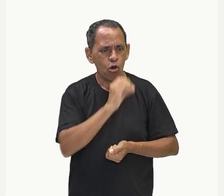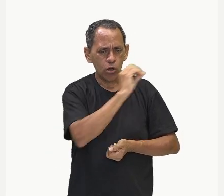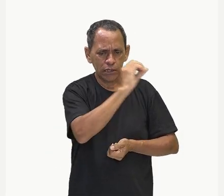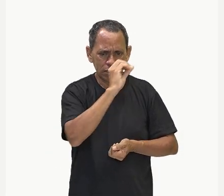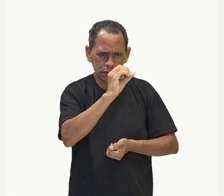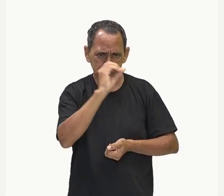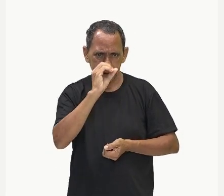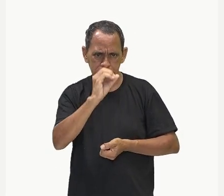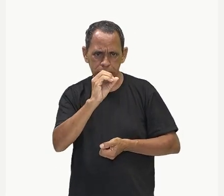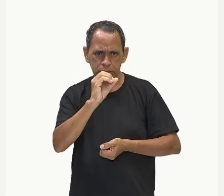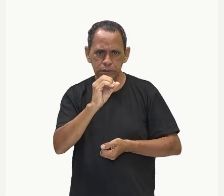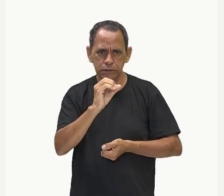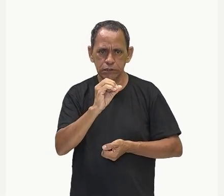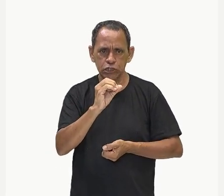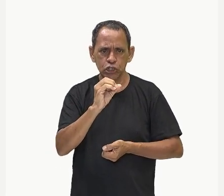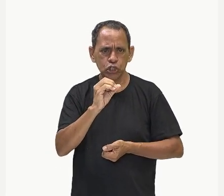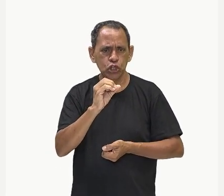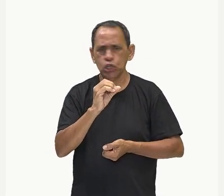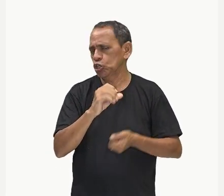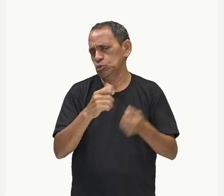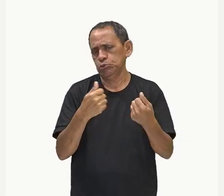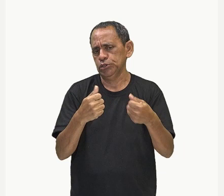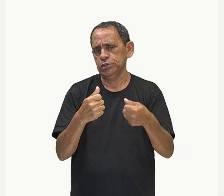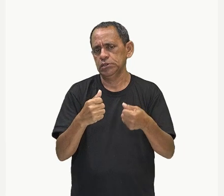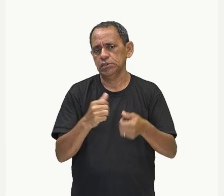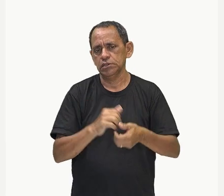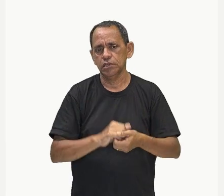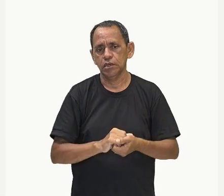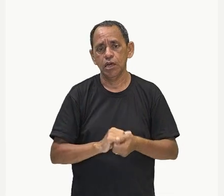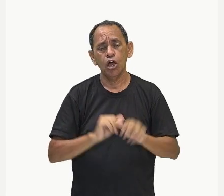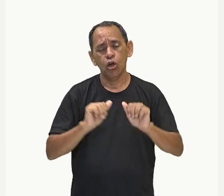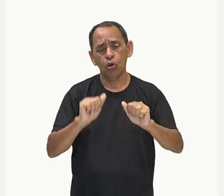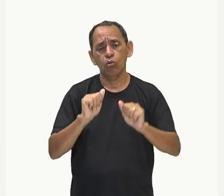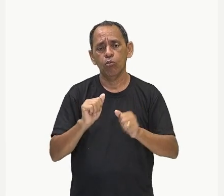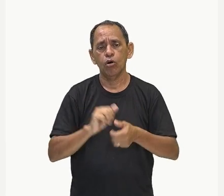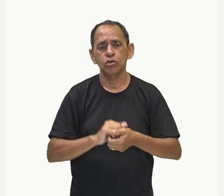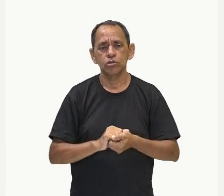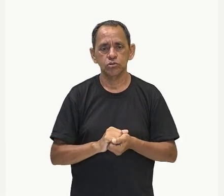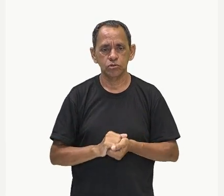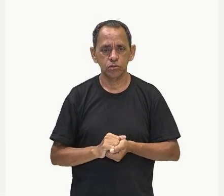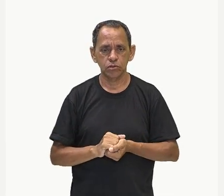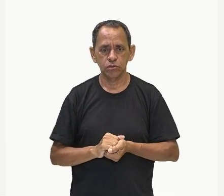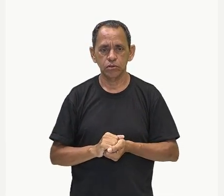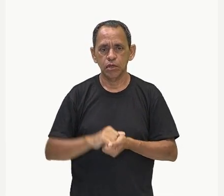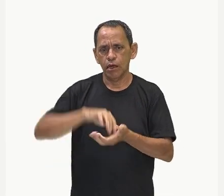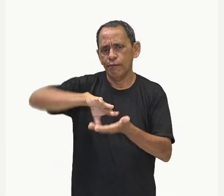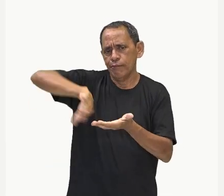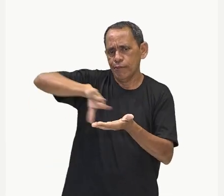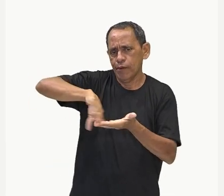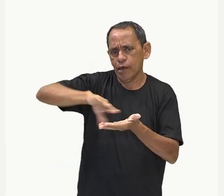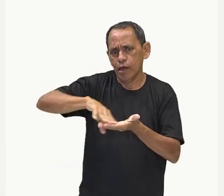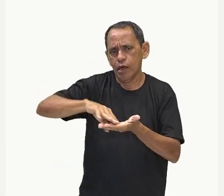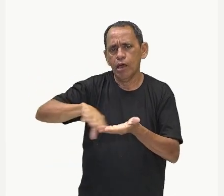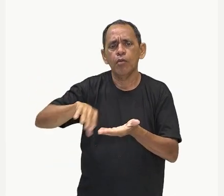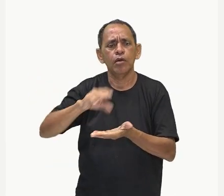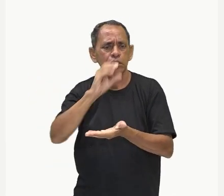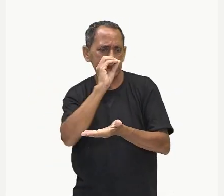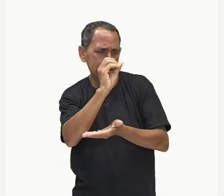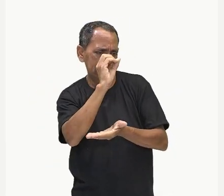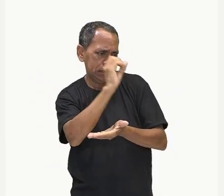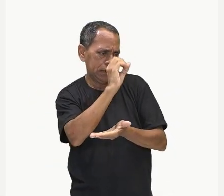0,0045. Não preciso. Eu posso muito bem cortar, ó, esses 3 zeros. Tudo